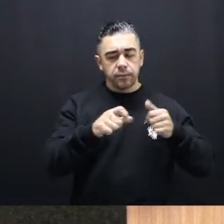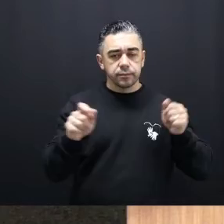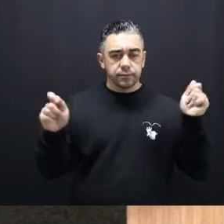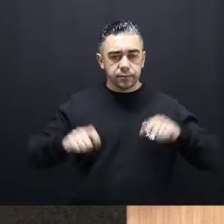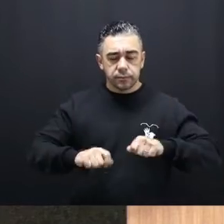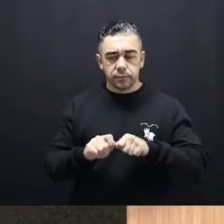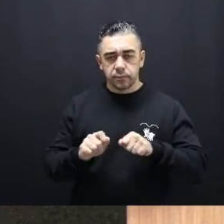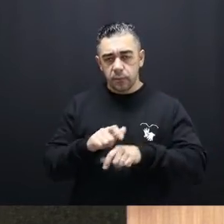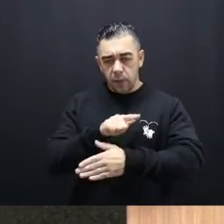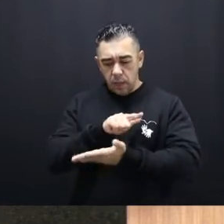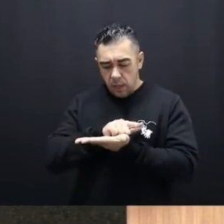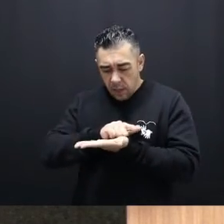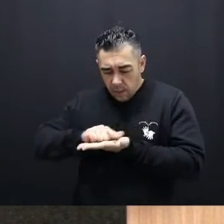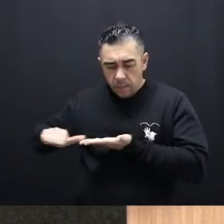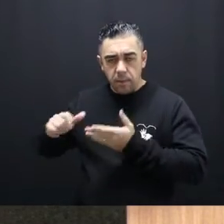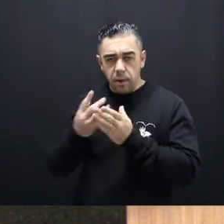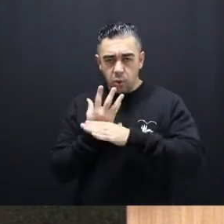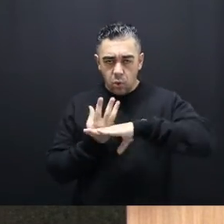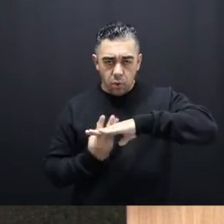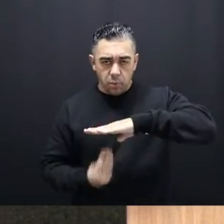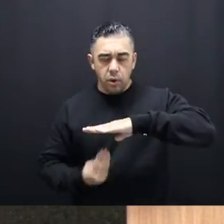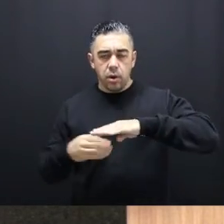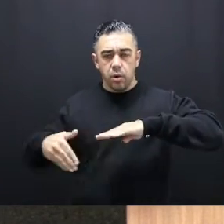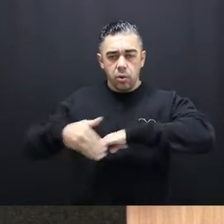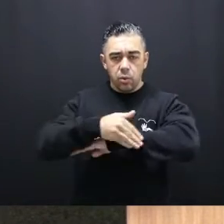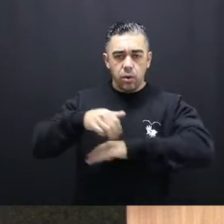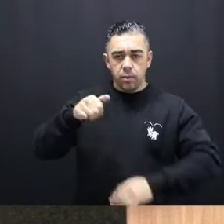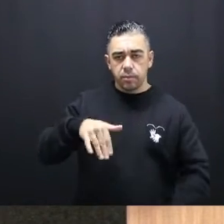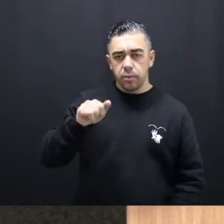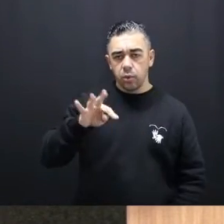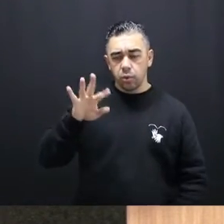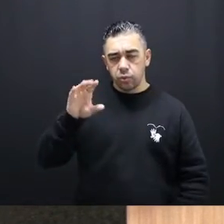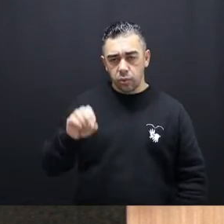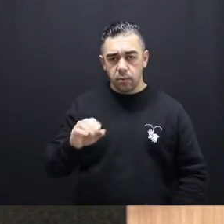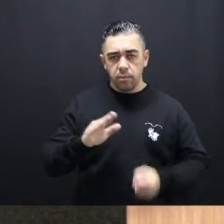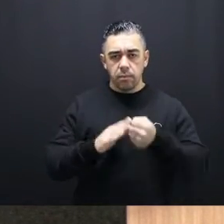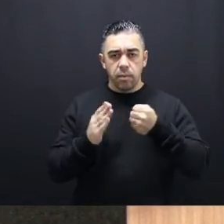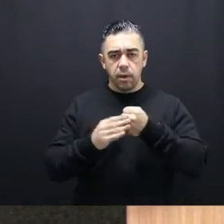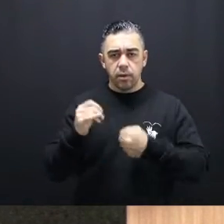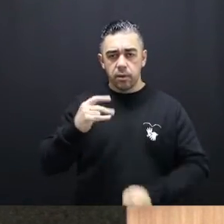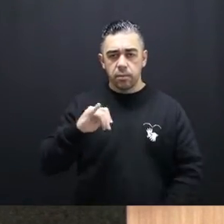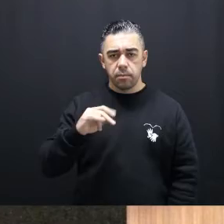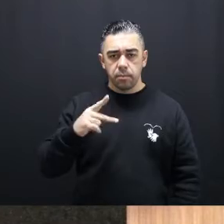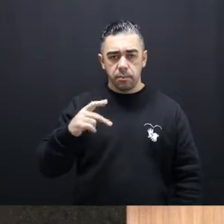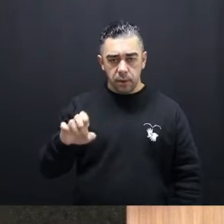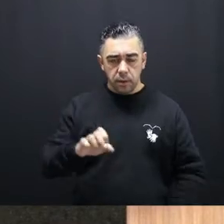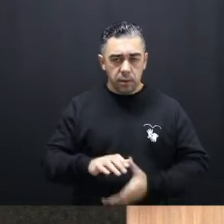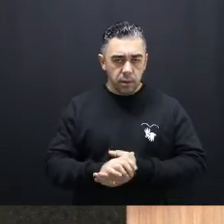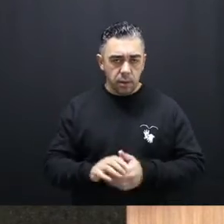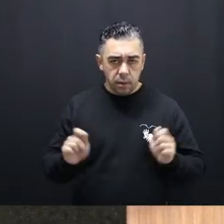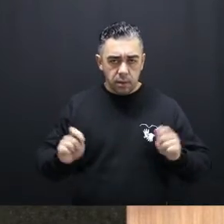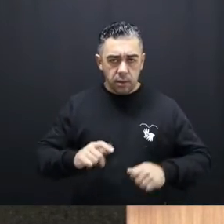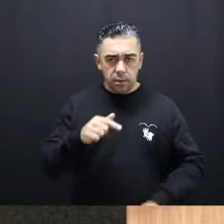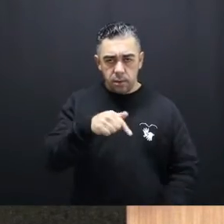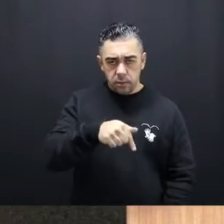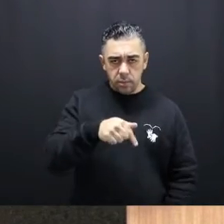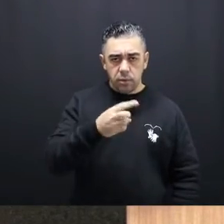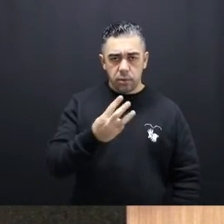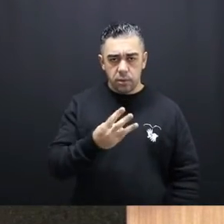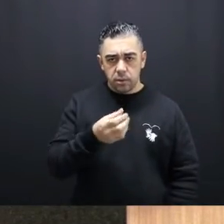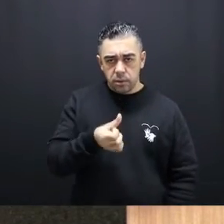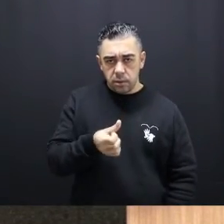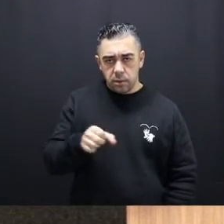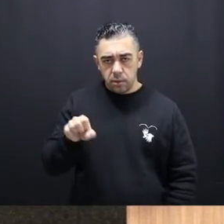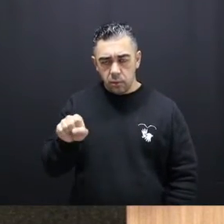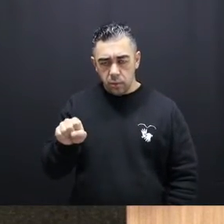viabilize a limpeza dos bueiros em todas as tensões da Rua Nilton Leandro de Souza no Bairro Ipê a indicação 7368